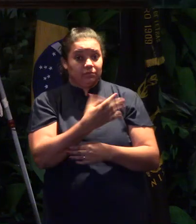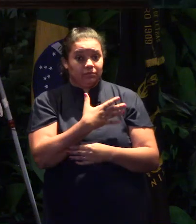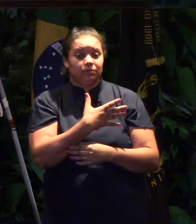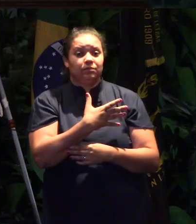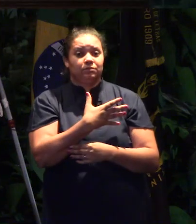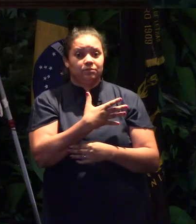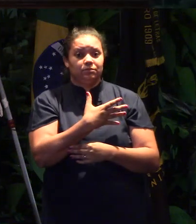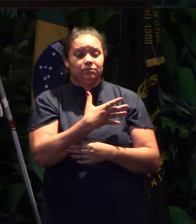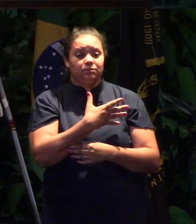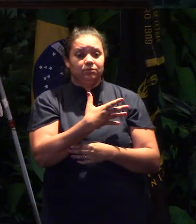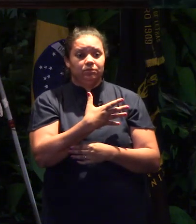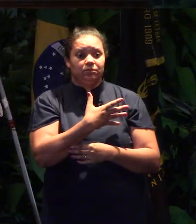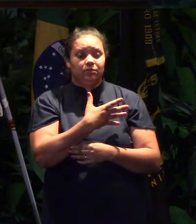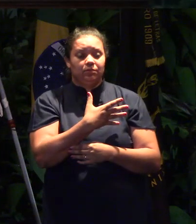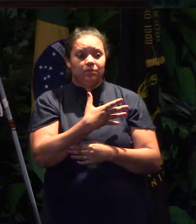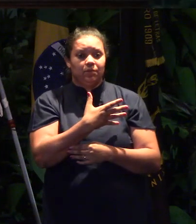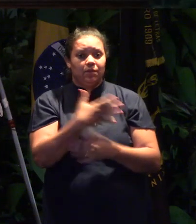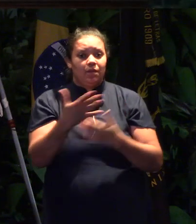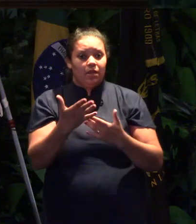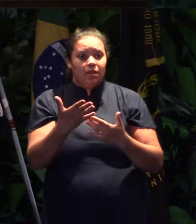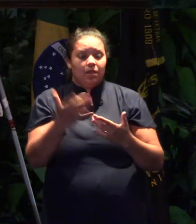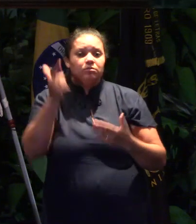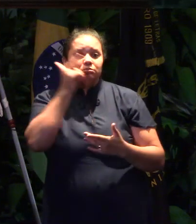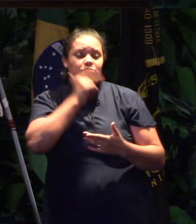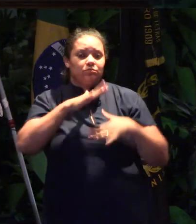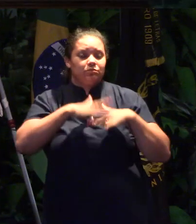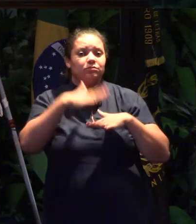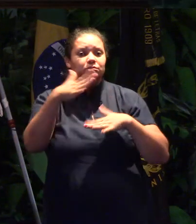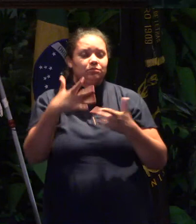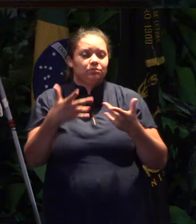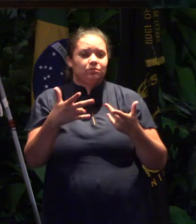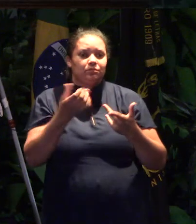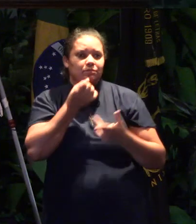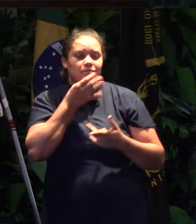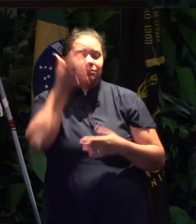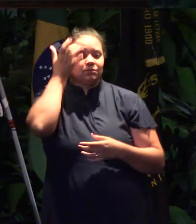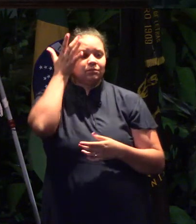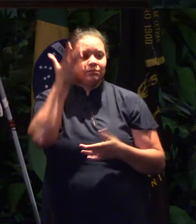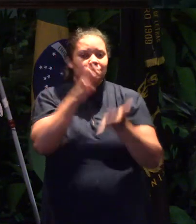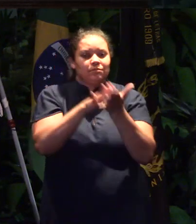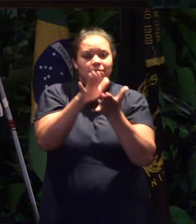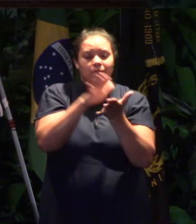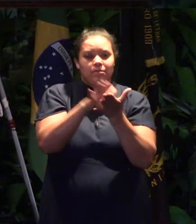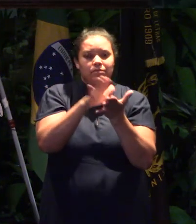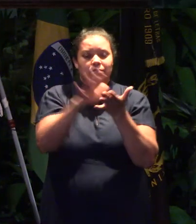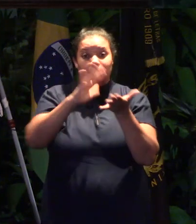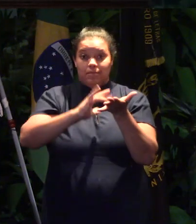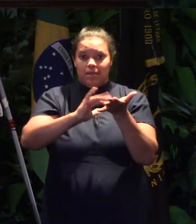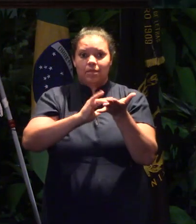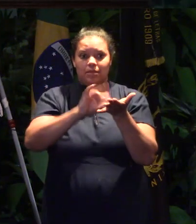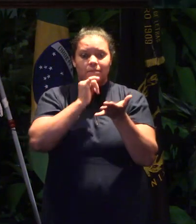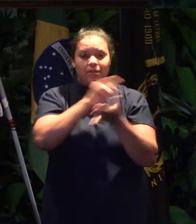têm, pelo contrário, trazido mais possibilidades ainda de impressões em braille. Reparem, por exemplo,